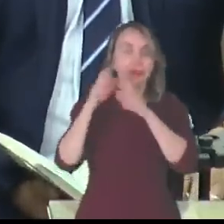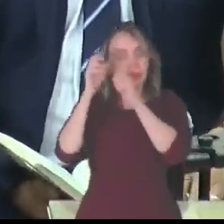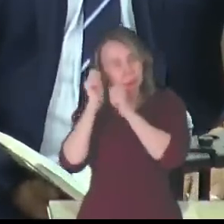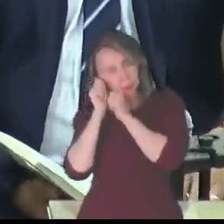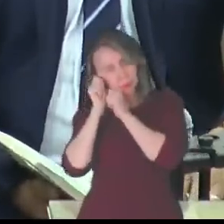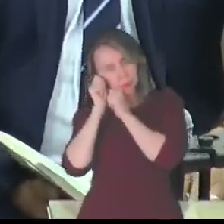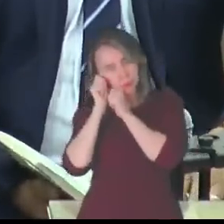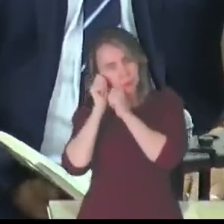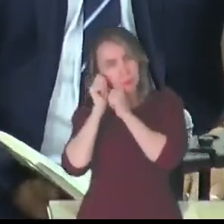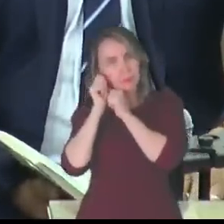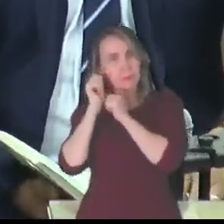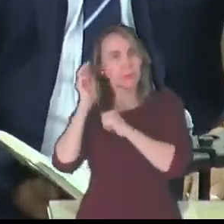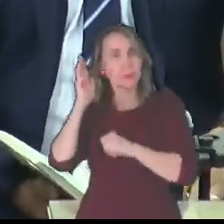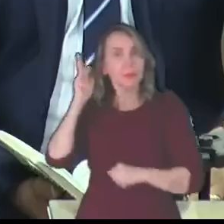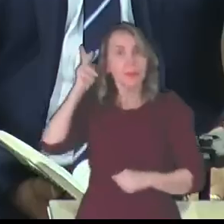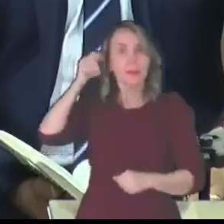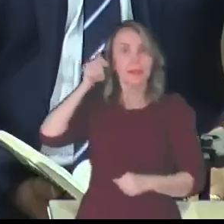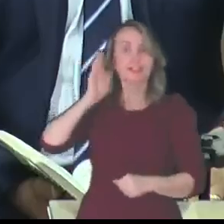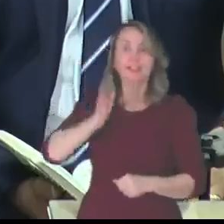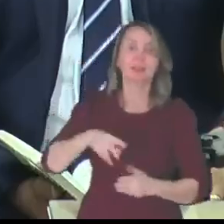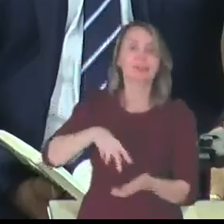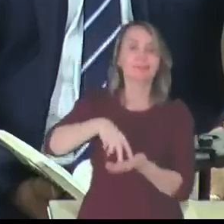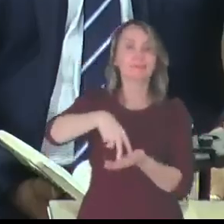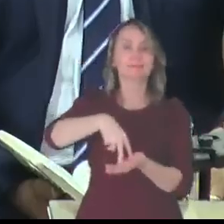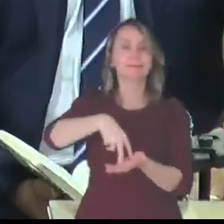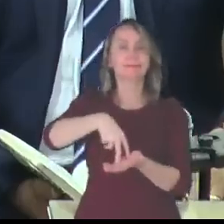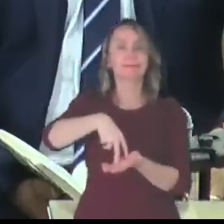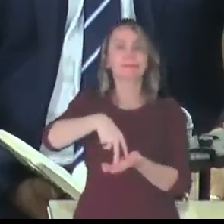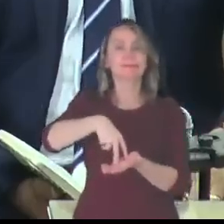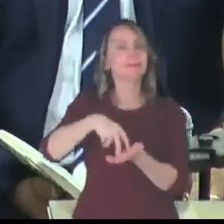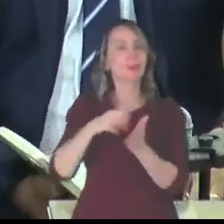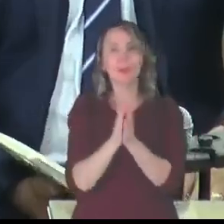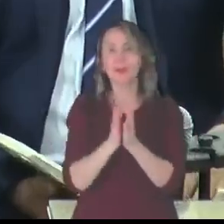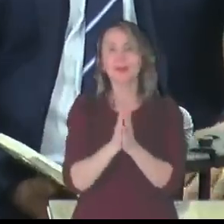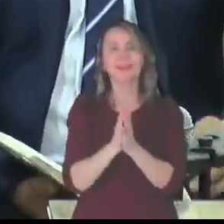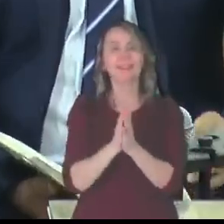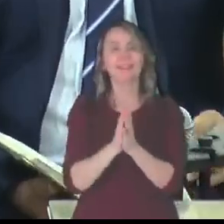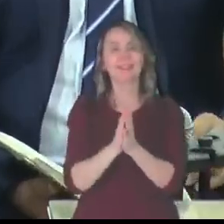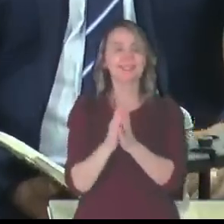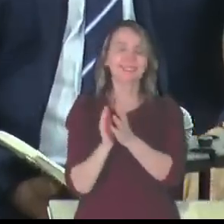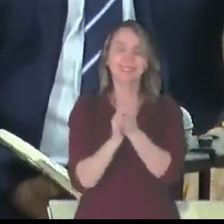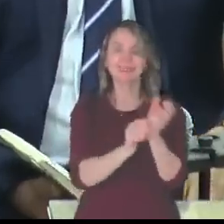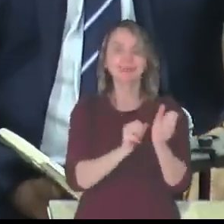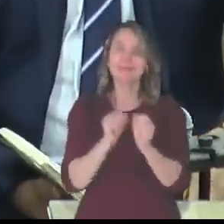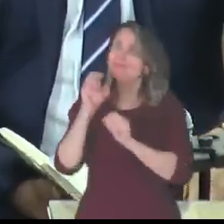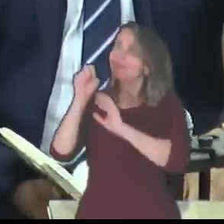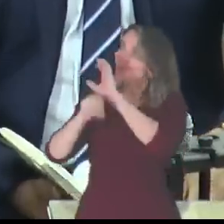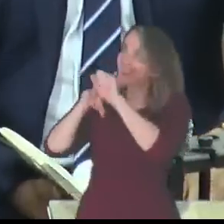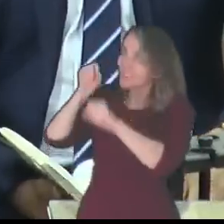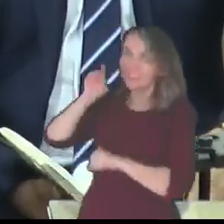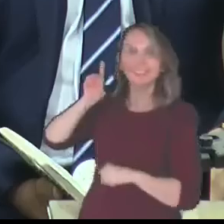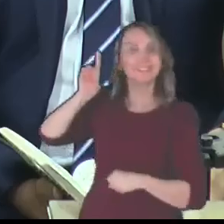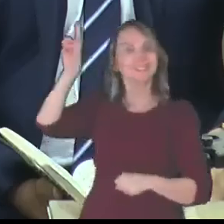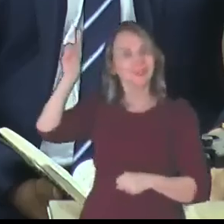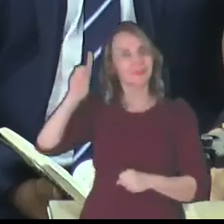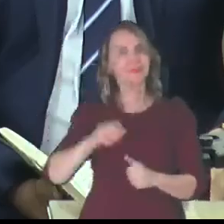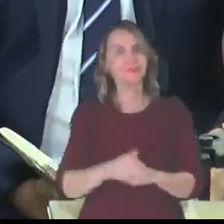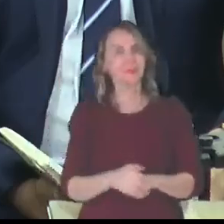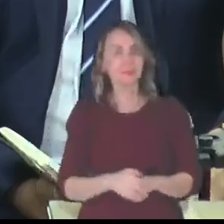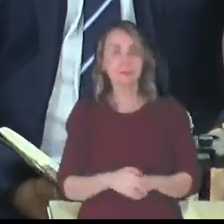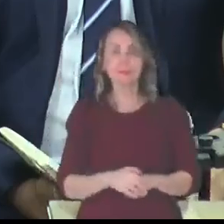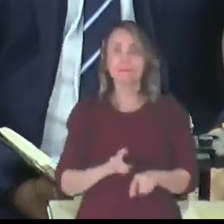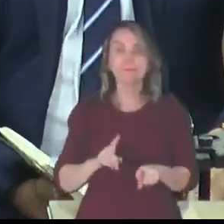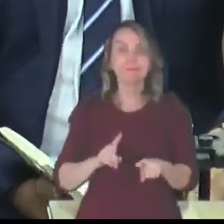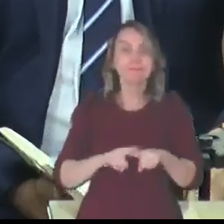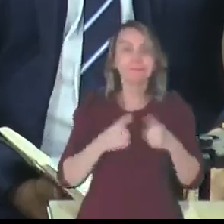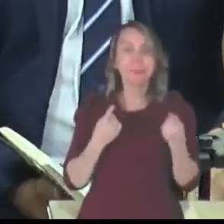povo já estava de pé para orar Aleluia para buscar a Deus mas o